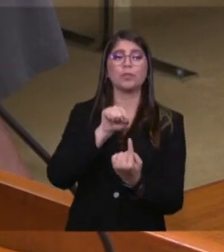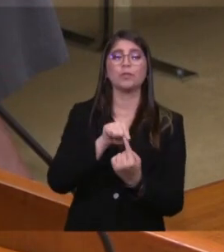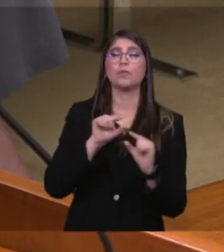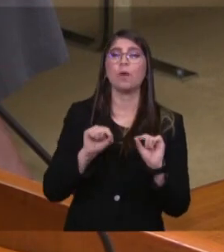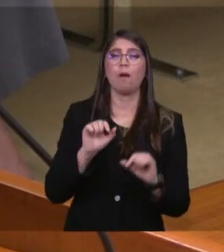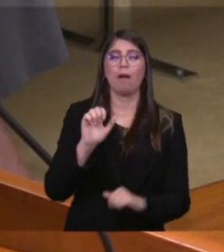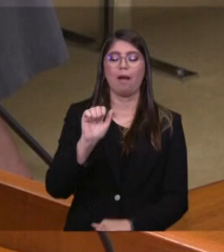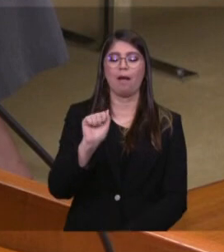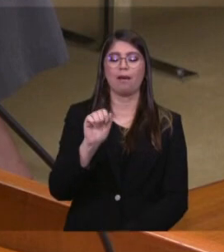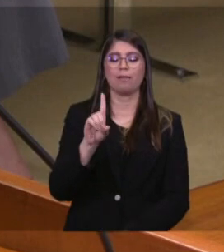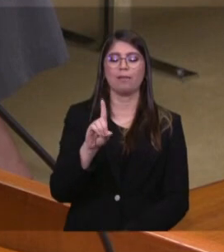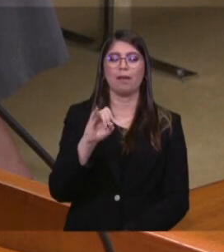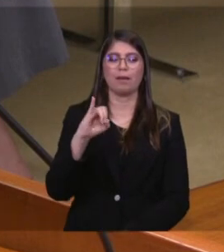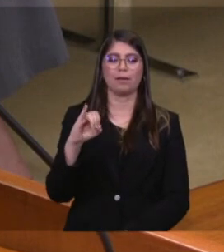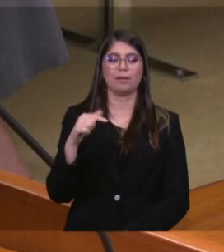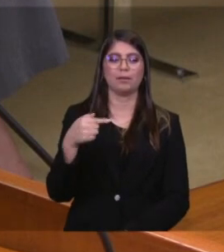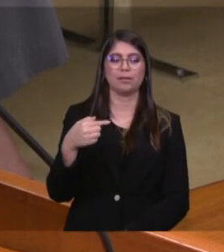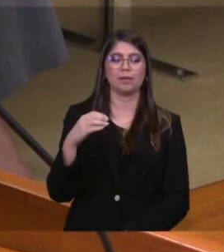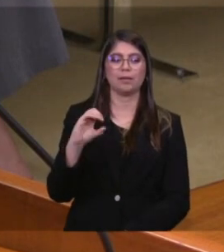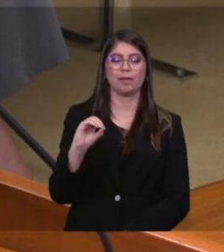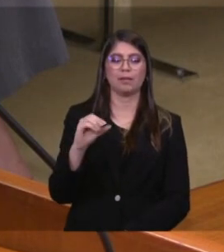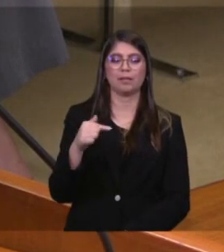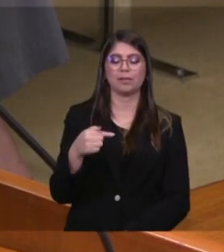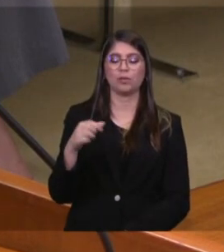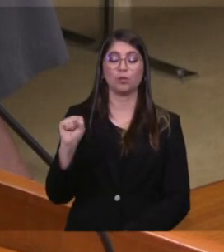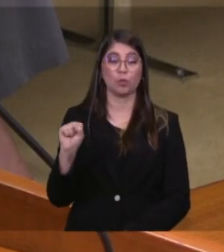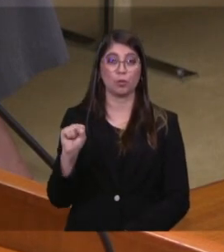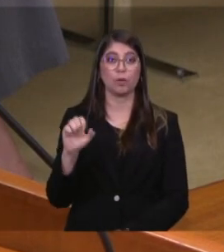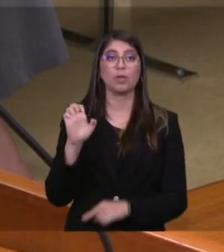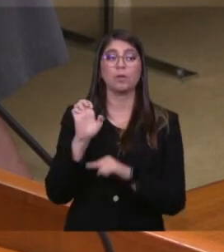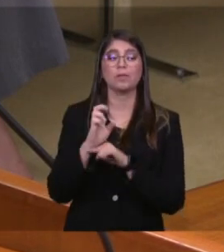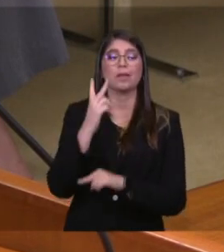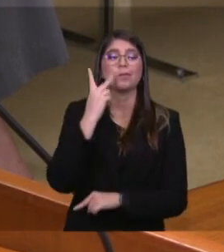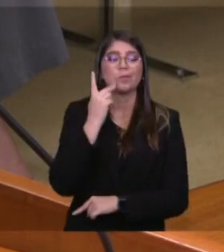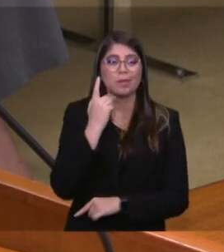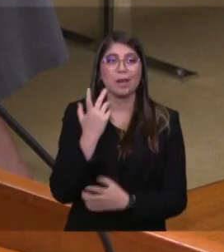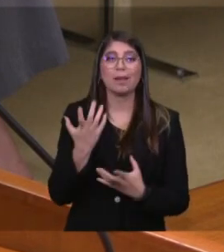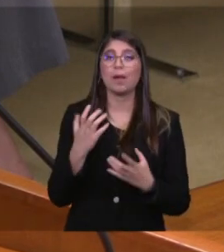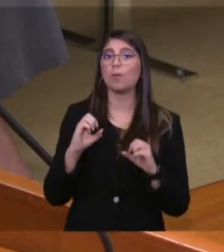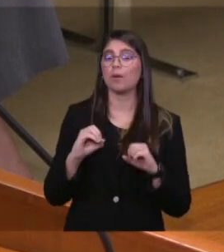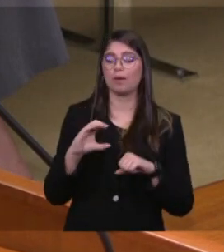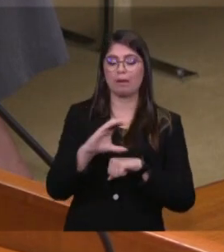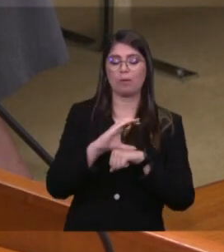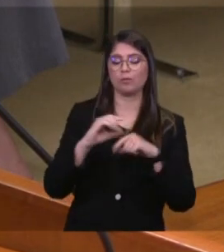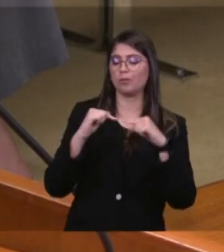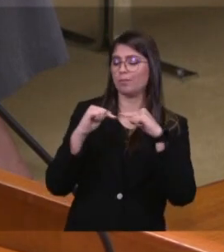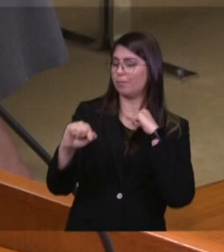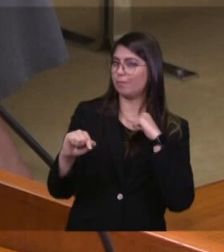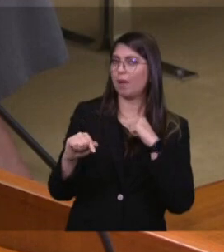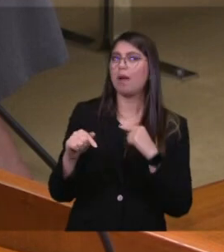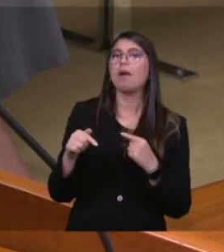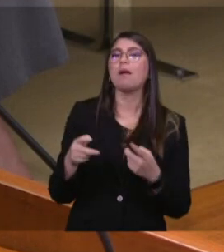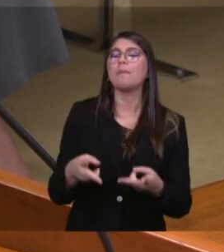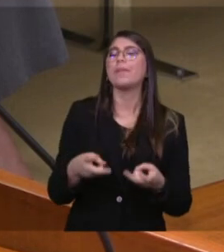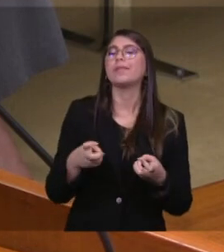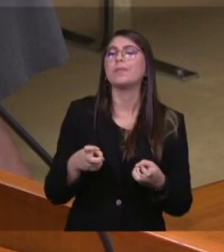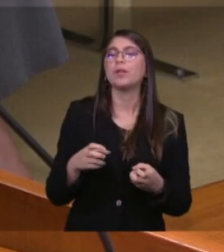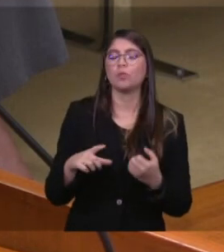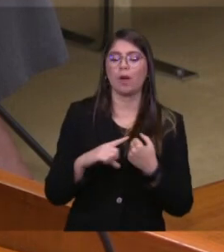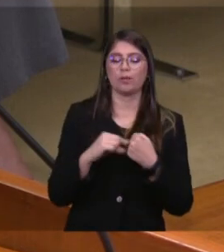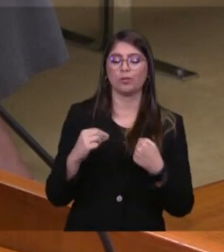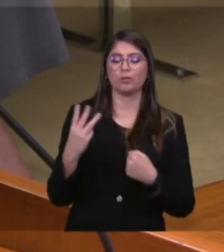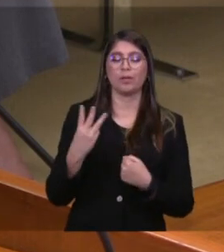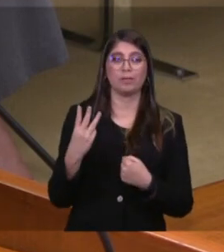ADI 7078, no qual o Estado do Ceará busca a inconstitucionalidade, a declaração da inconstitucionalidade do artigo 3º da